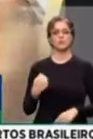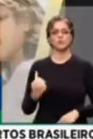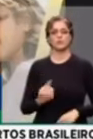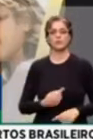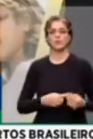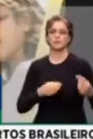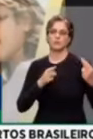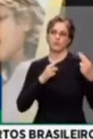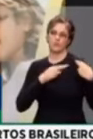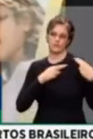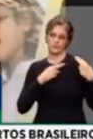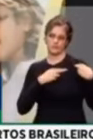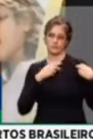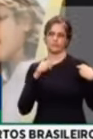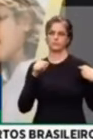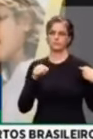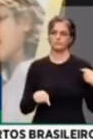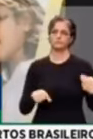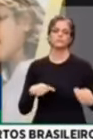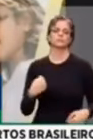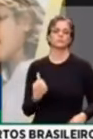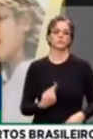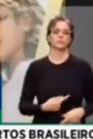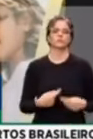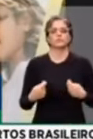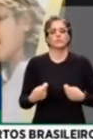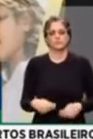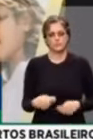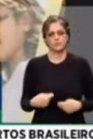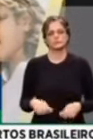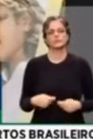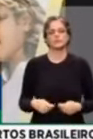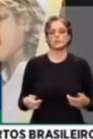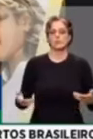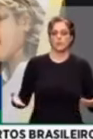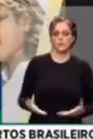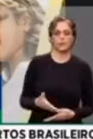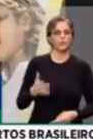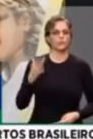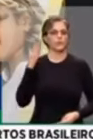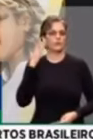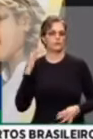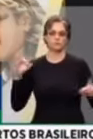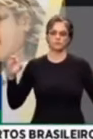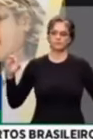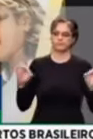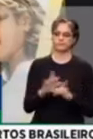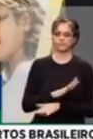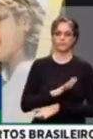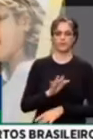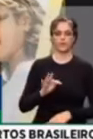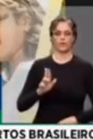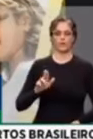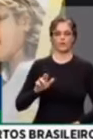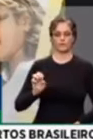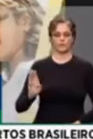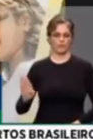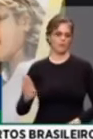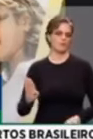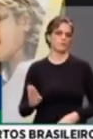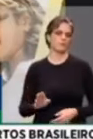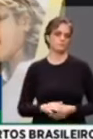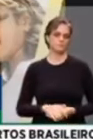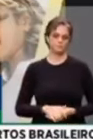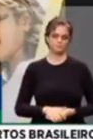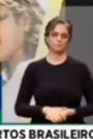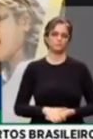responsabilidade e é uma questão que nós deveríamos entregar ao país de hoje para amanhã, o Fundeb regulamentado e, portanto, dando